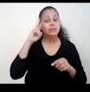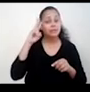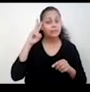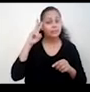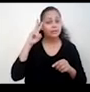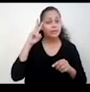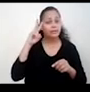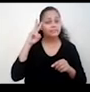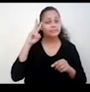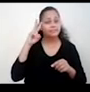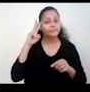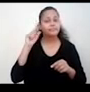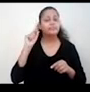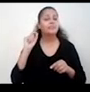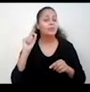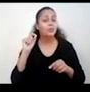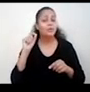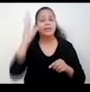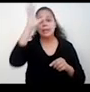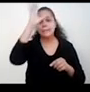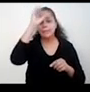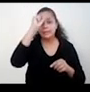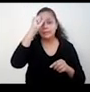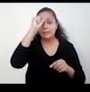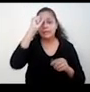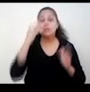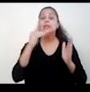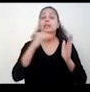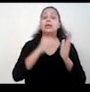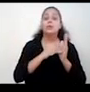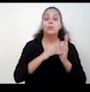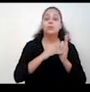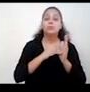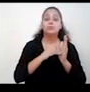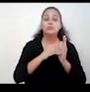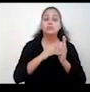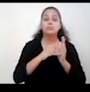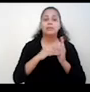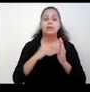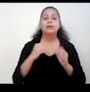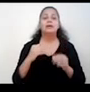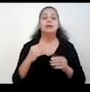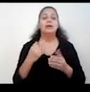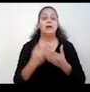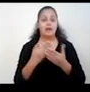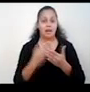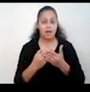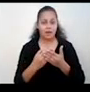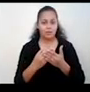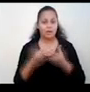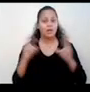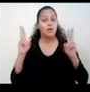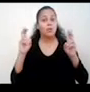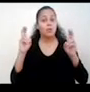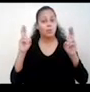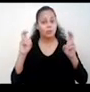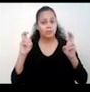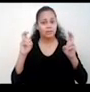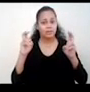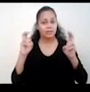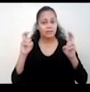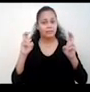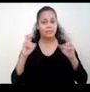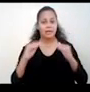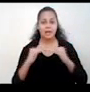que a gente aprendeu na última aula. Na última aula, o tema era a hierarquia urbana no Brasil. A gente aprendeu que a